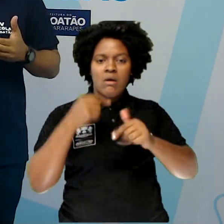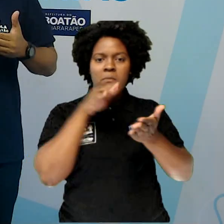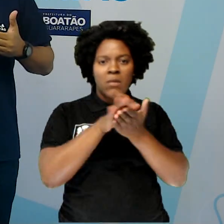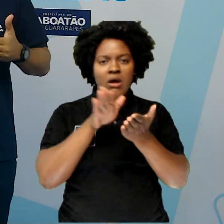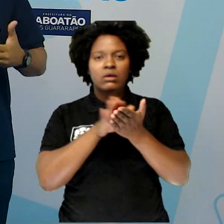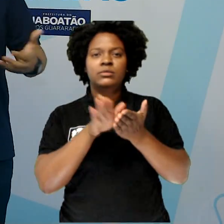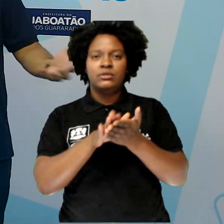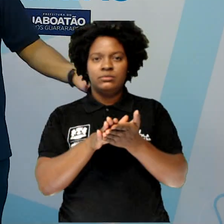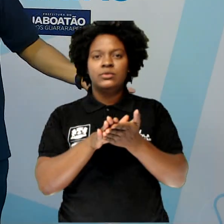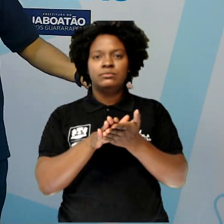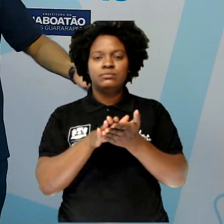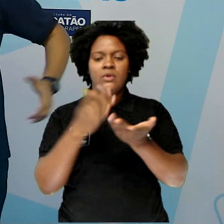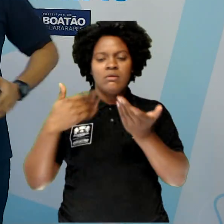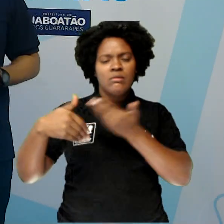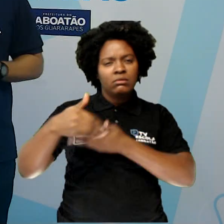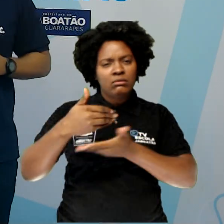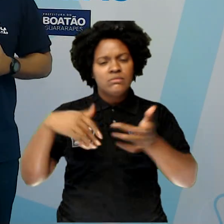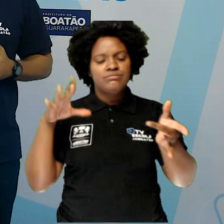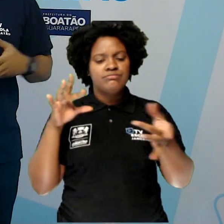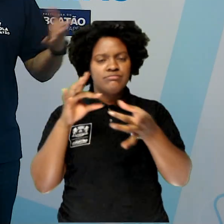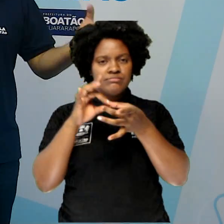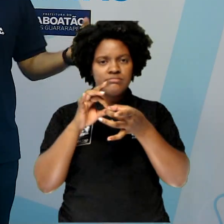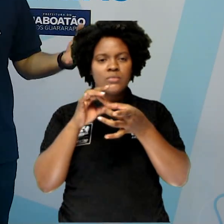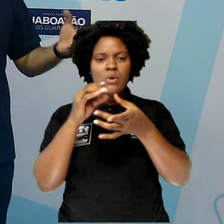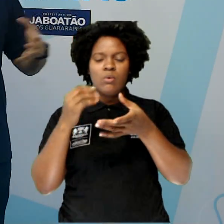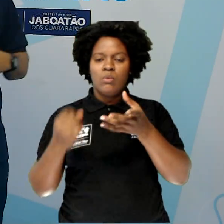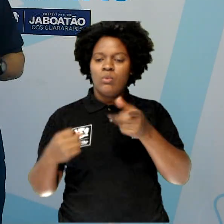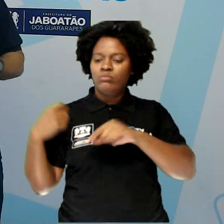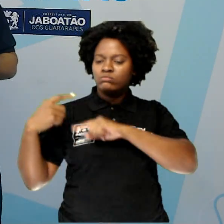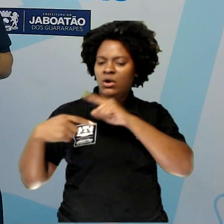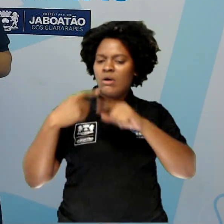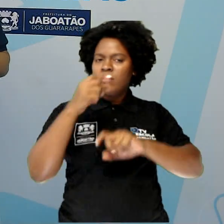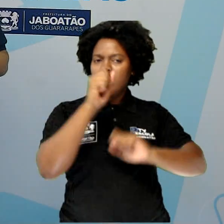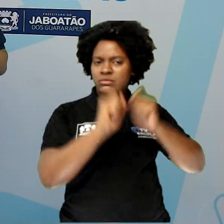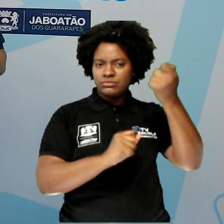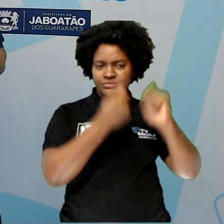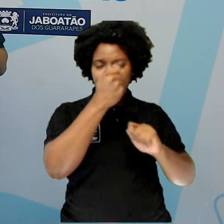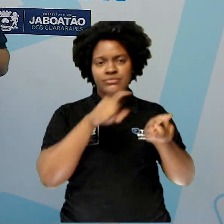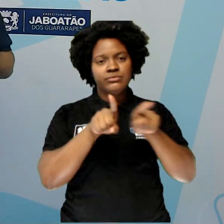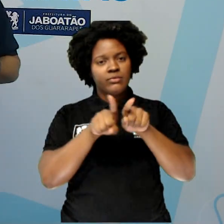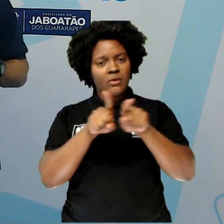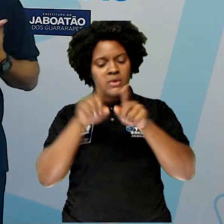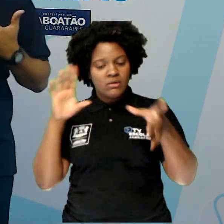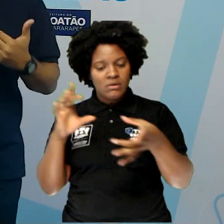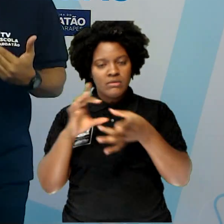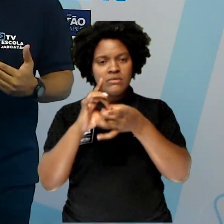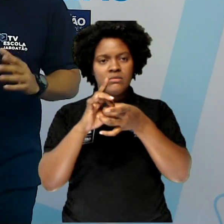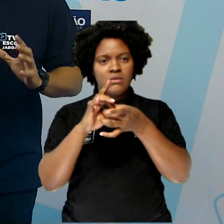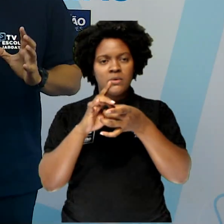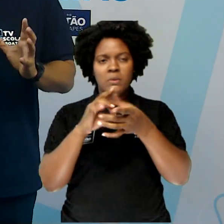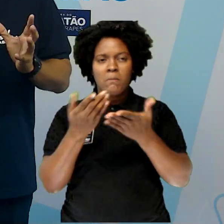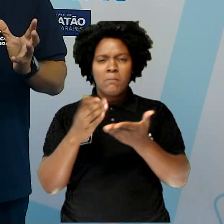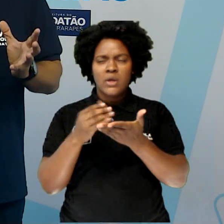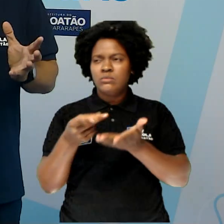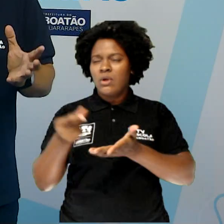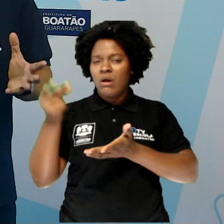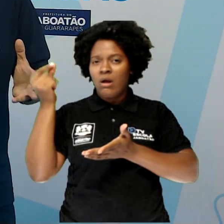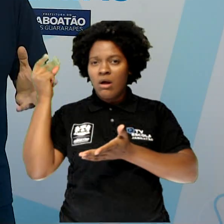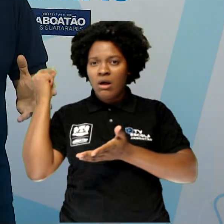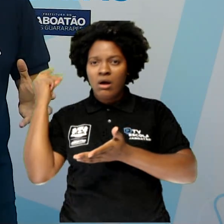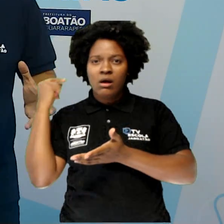consumismo, que tem relação, obviamente, com o processo de industrialização. Então, nos últimos 200 anos, o mundo foi